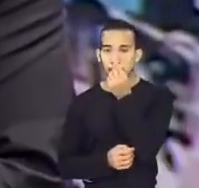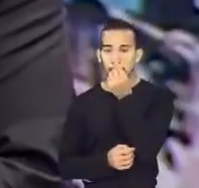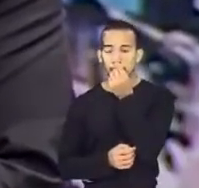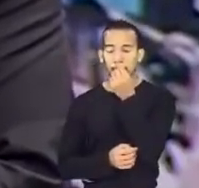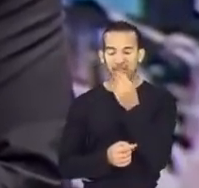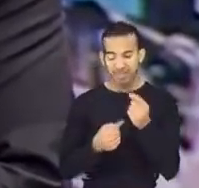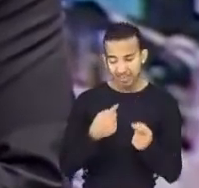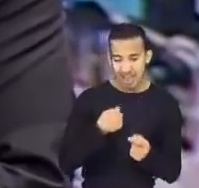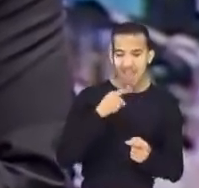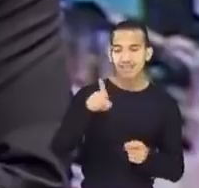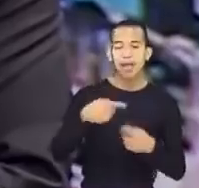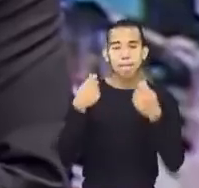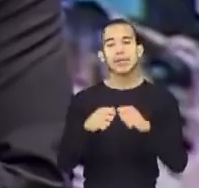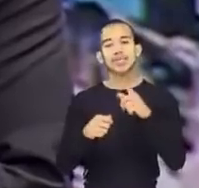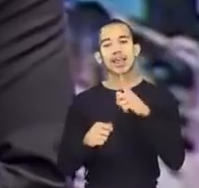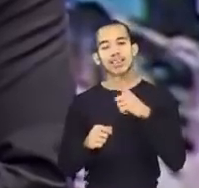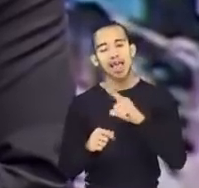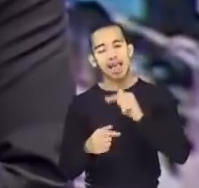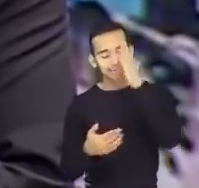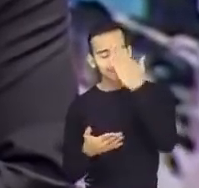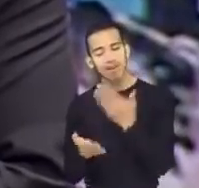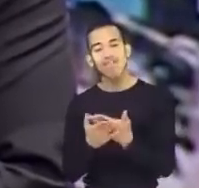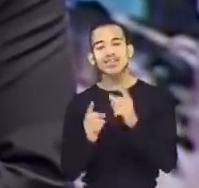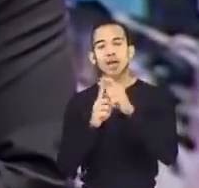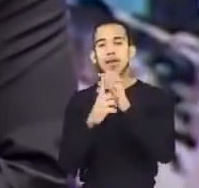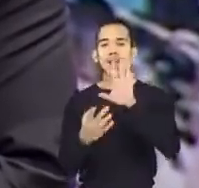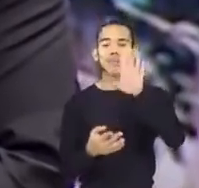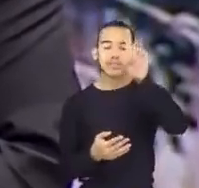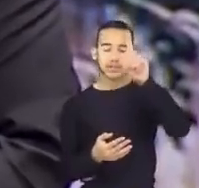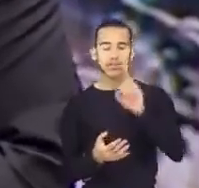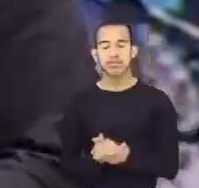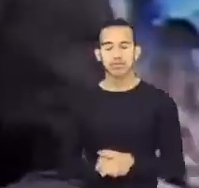eu e você temos que ter essa segurança na palavra de Deus,